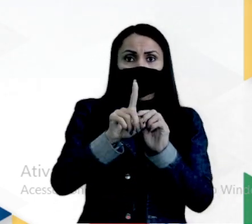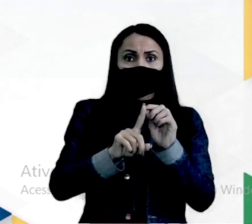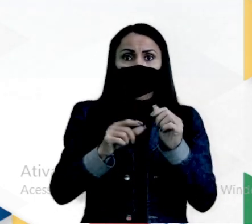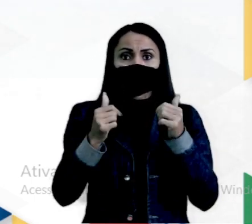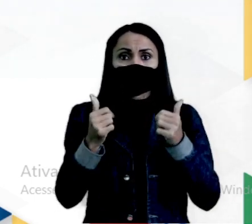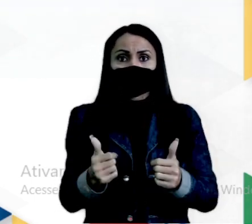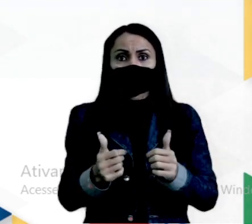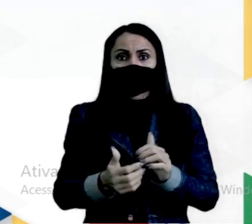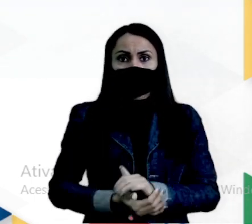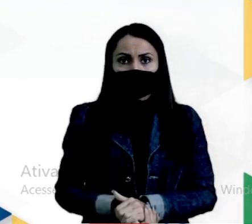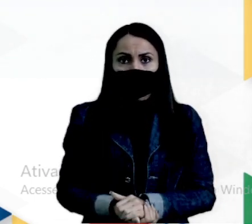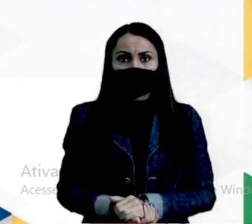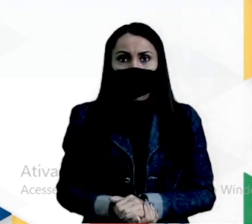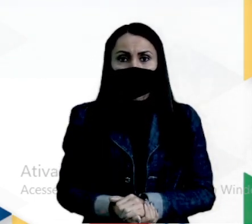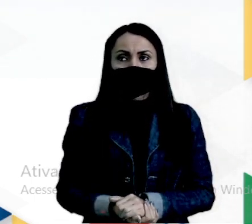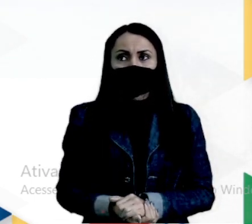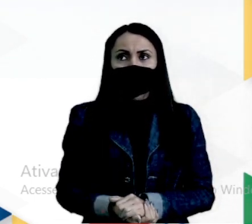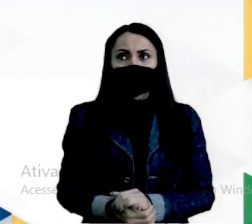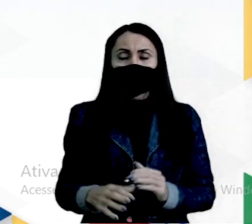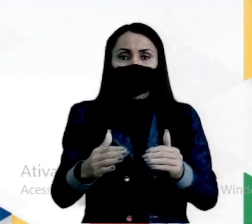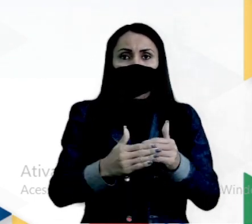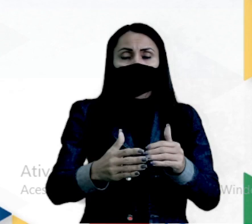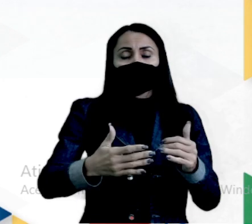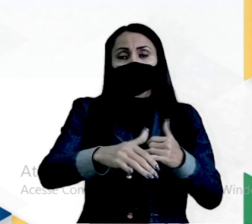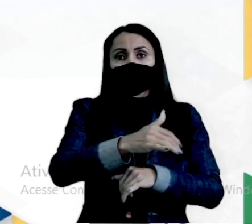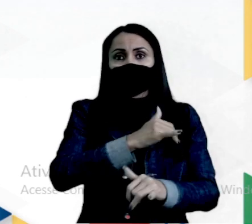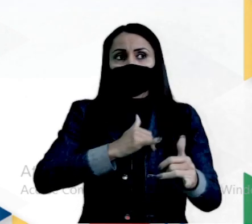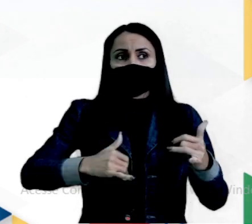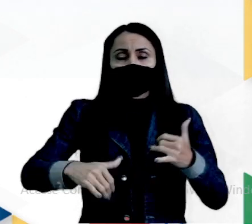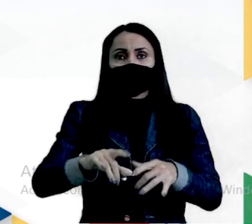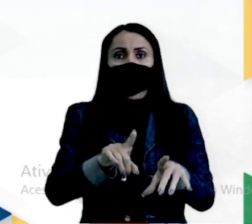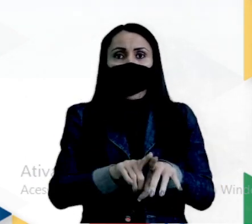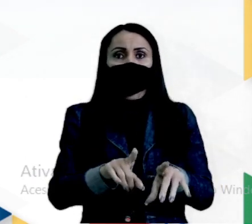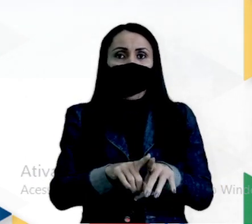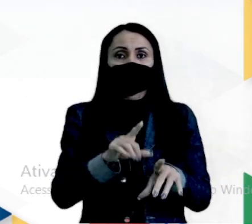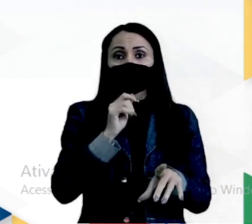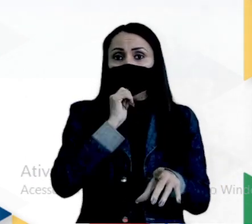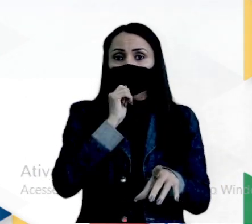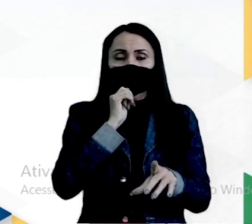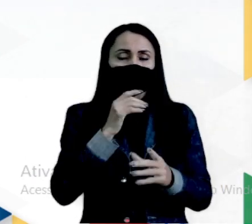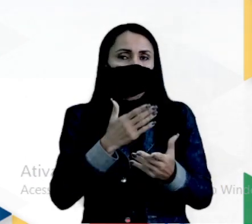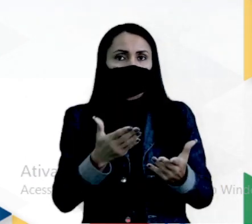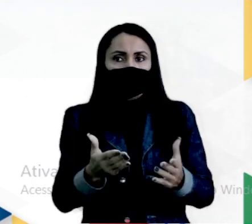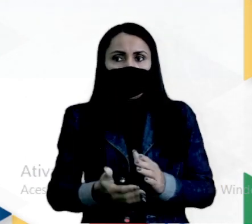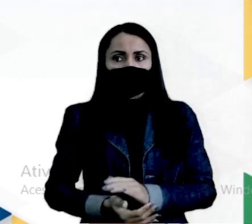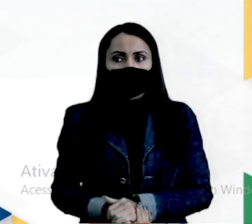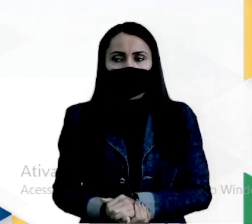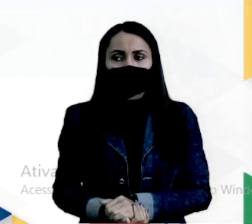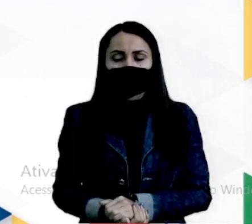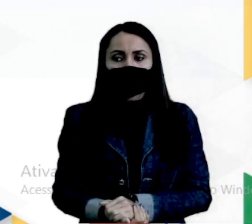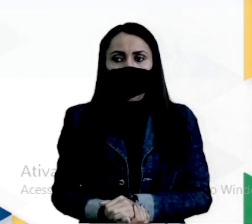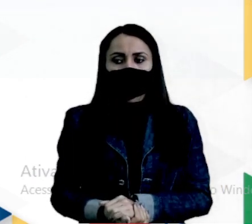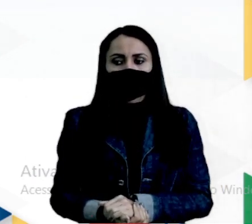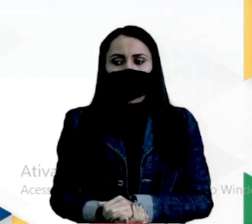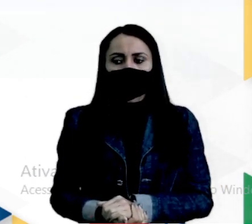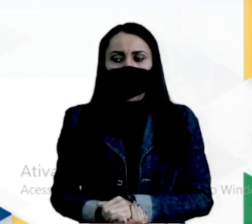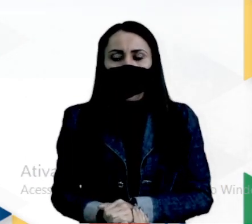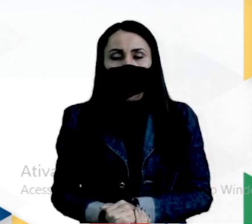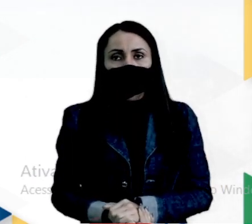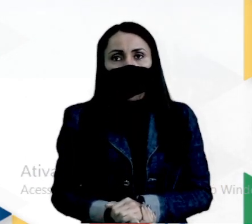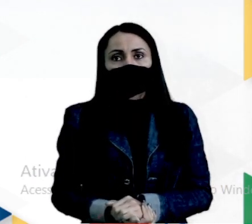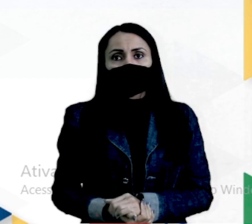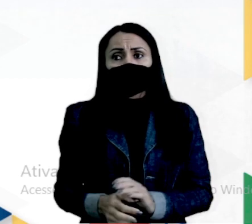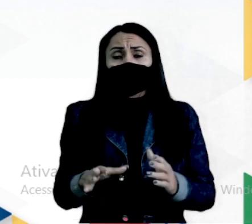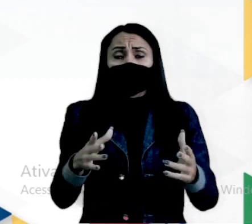tá? A parte elétrica, que ainda não é a tua vibe, mas você vai aprender, comprimento,